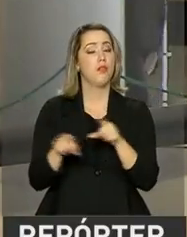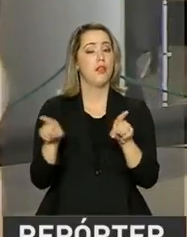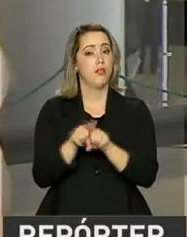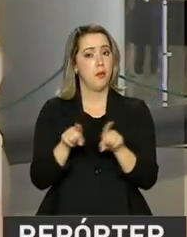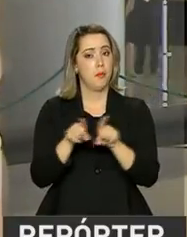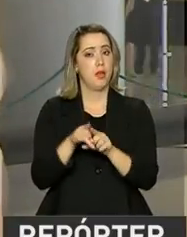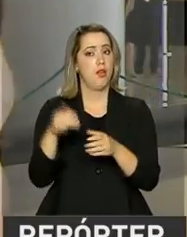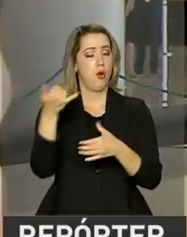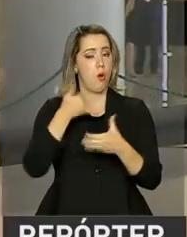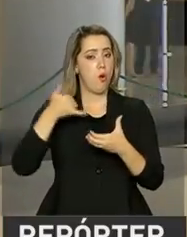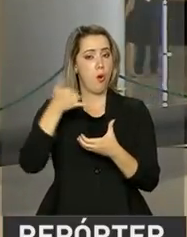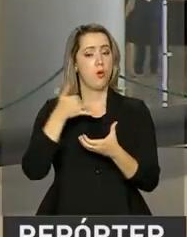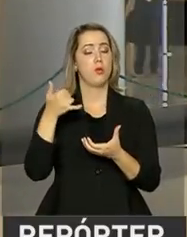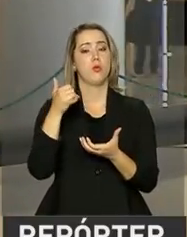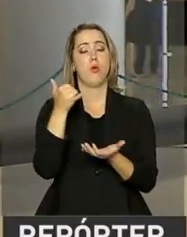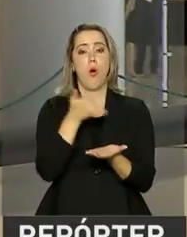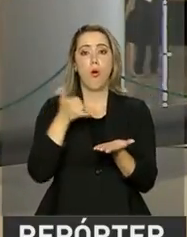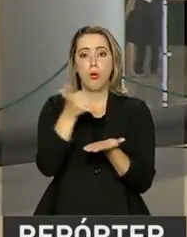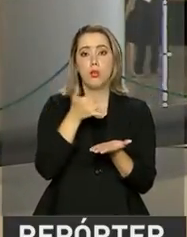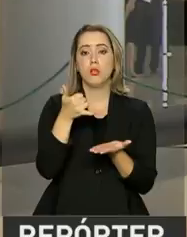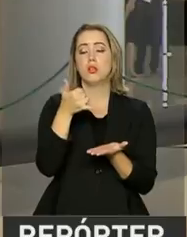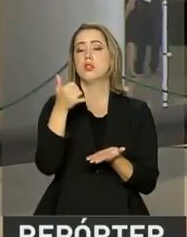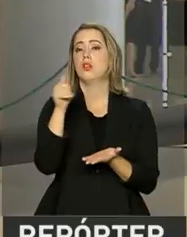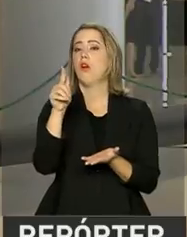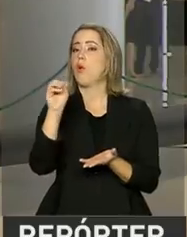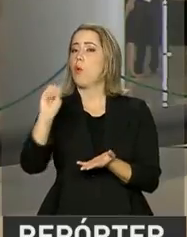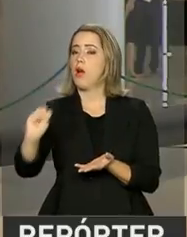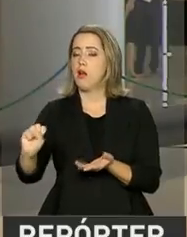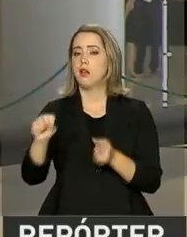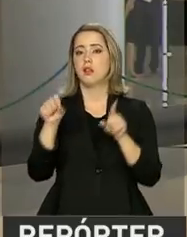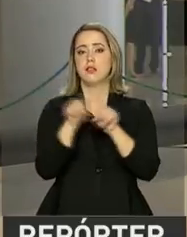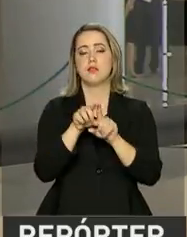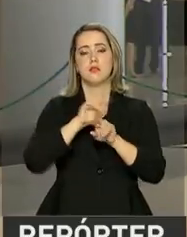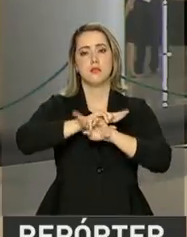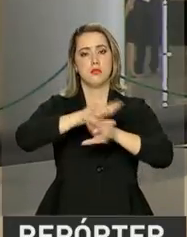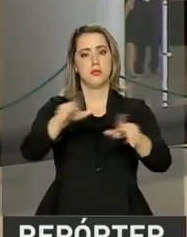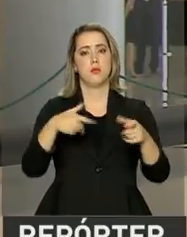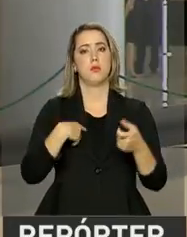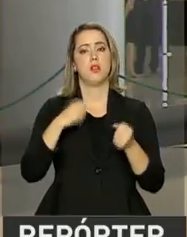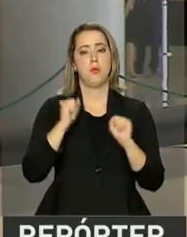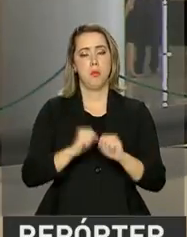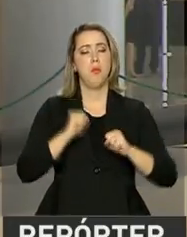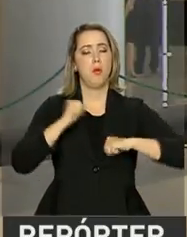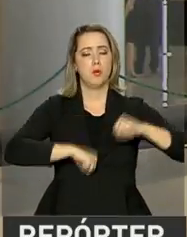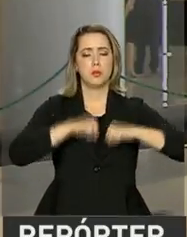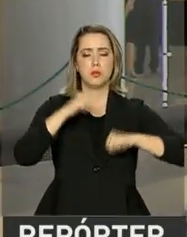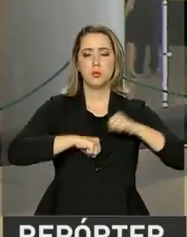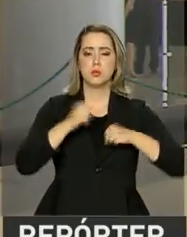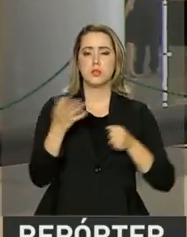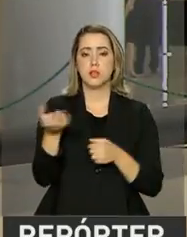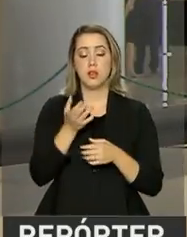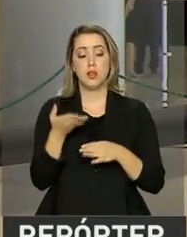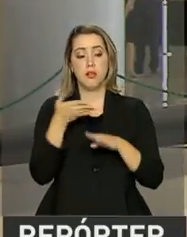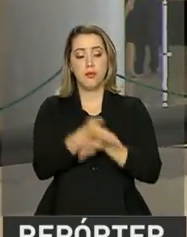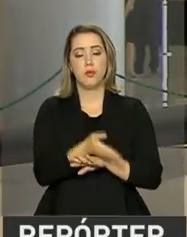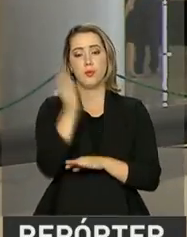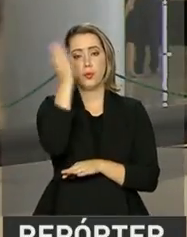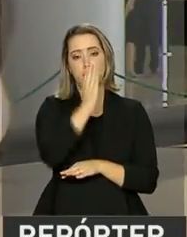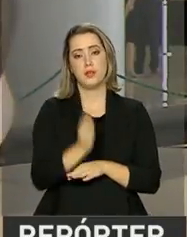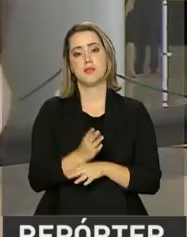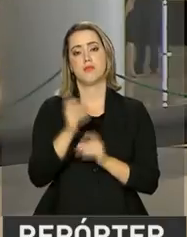19 para dar uma previsibilidade à indústria para que ela possa vir a investir no brasil são bastante animada e que